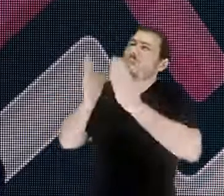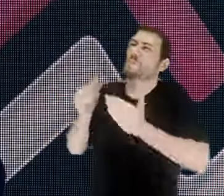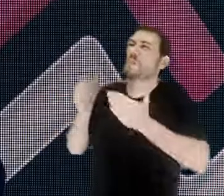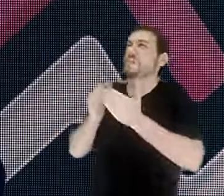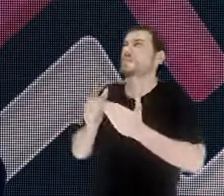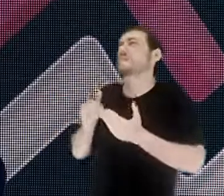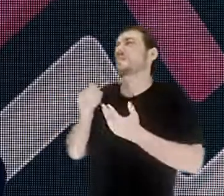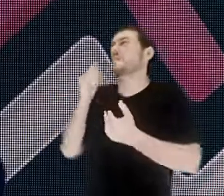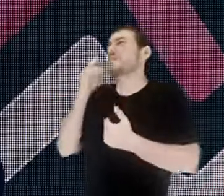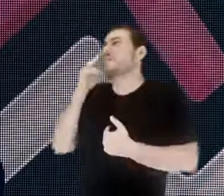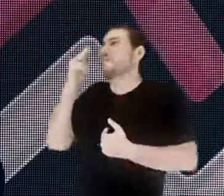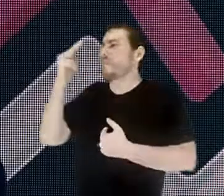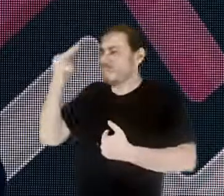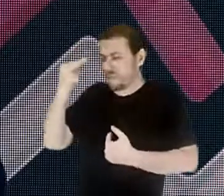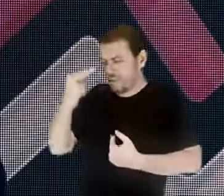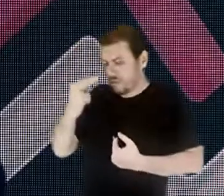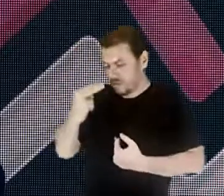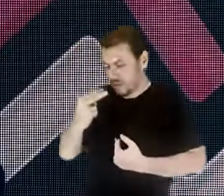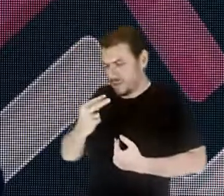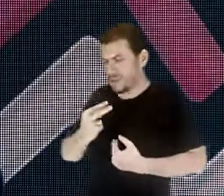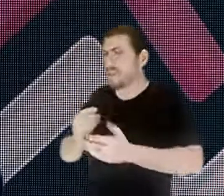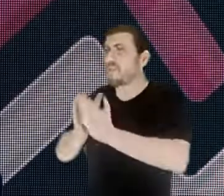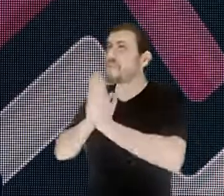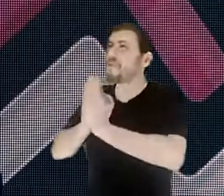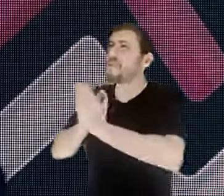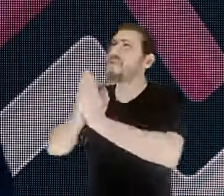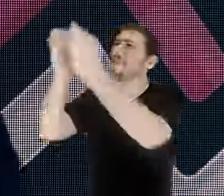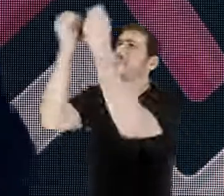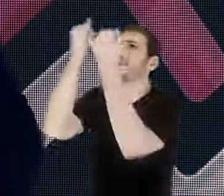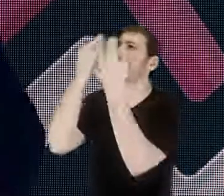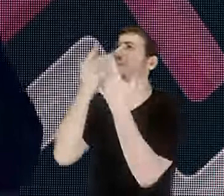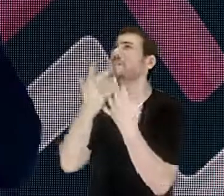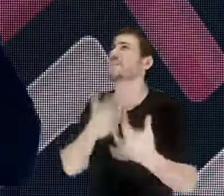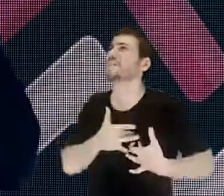clamar sobre mim tua